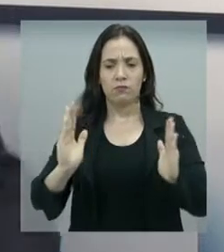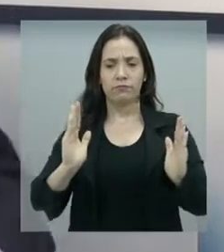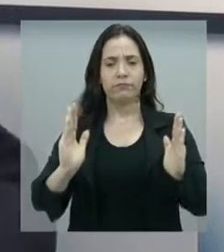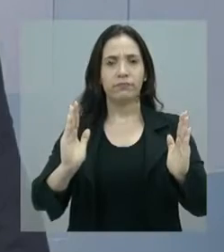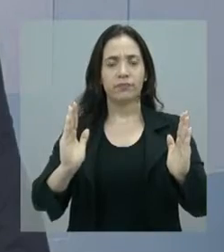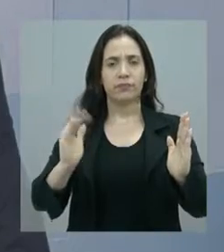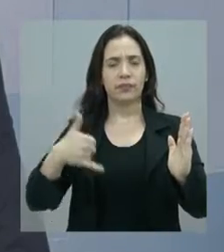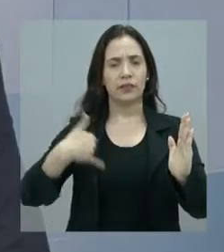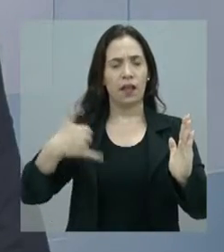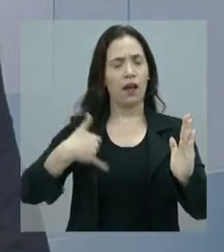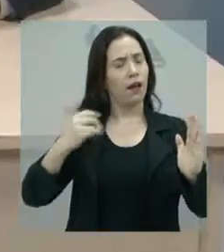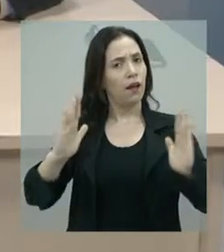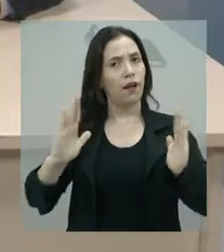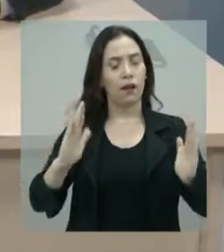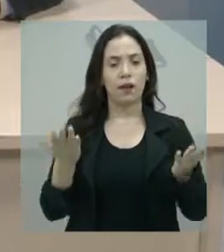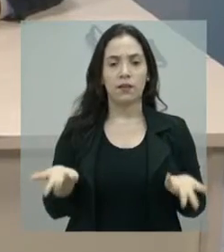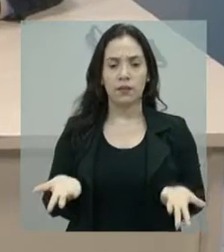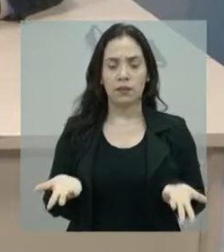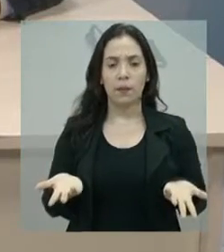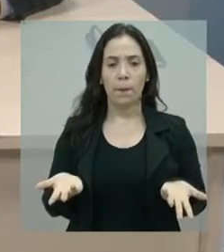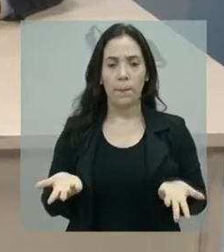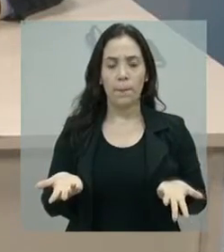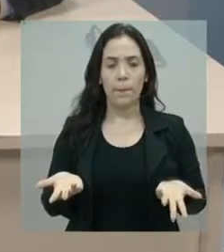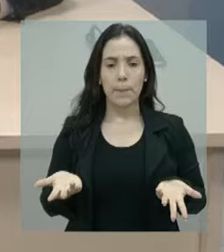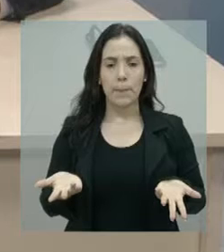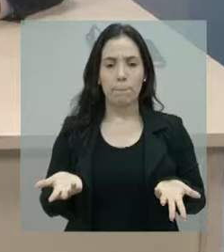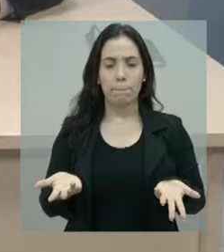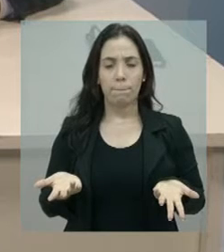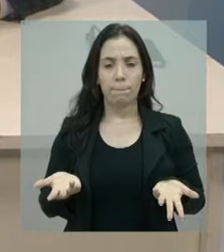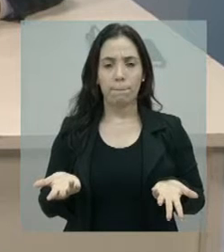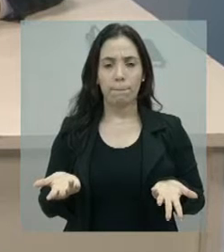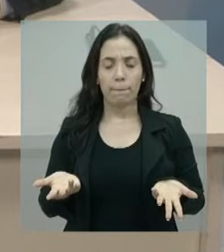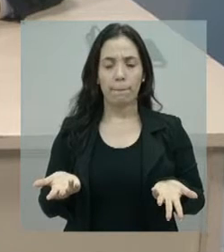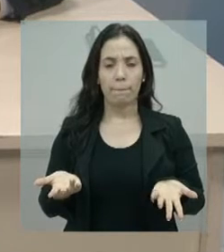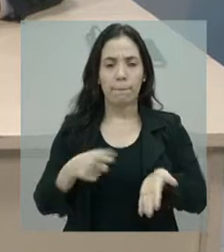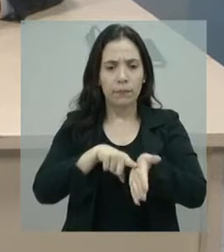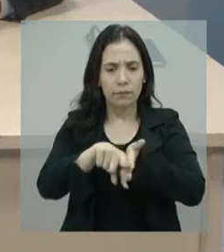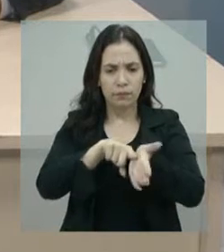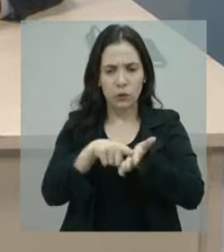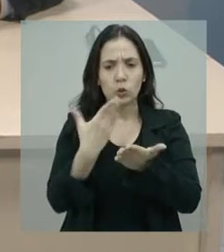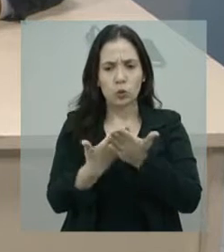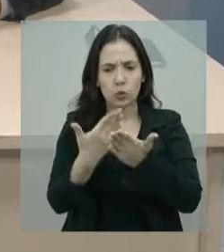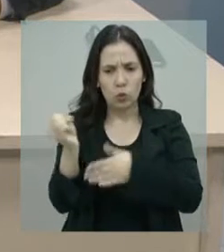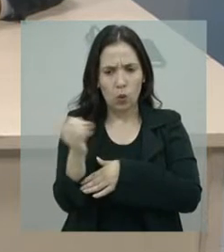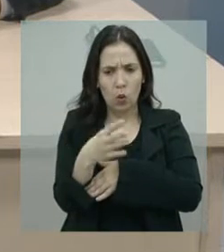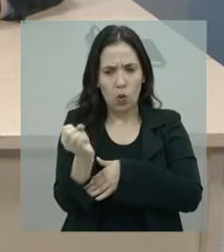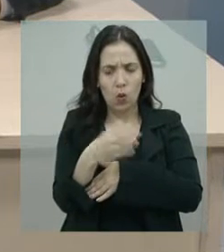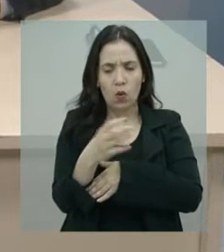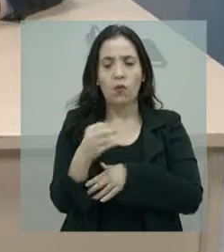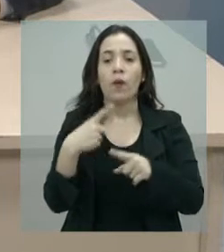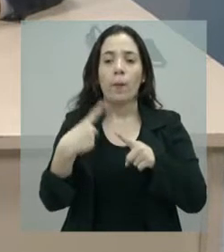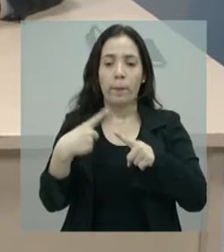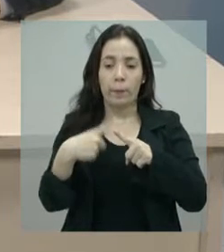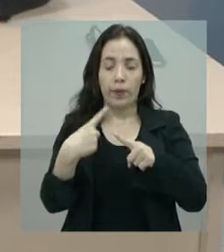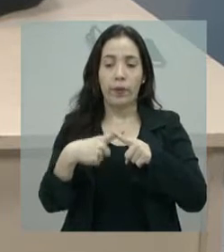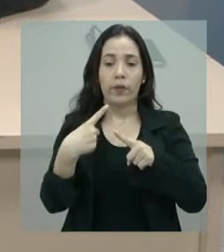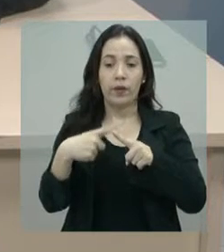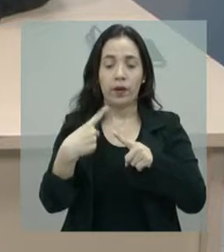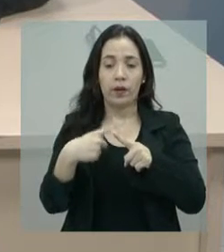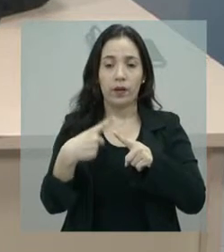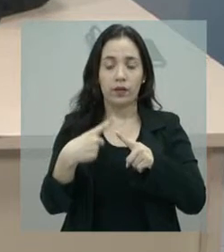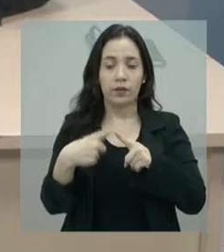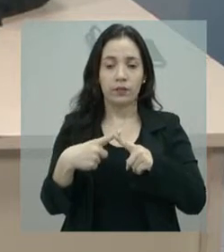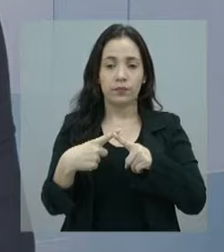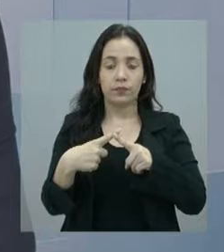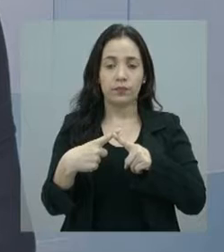errado. Então quer dizer que isso foi feito através de estudo? Está de novo esse estudo? Foi, porque, na verdade, quando foi